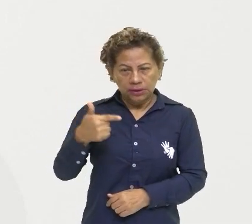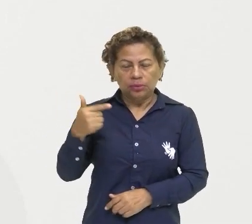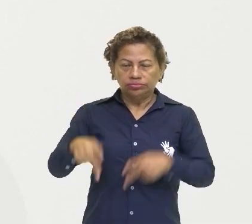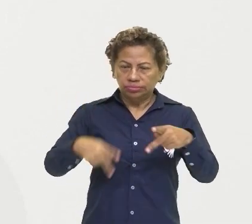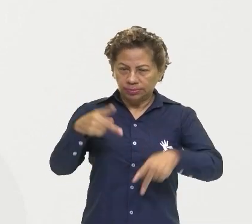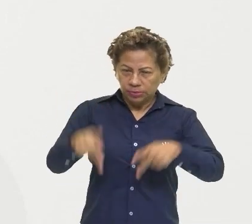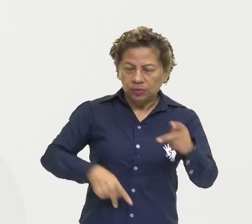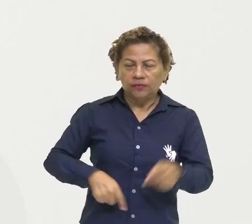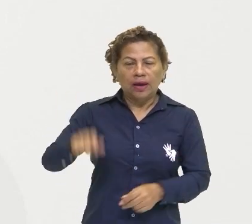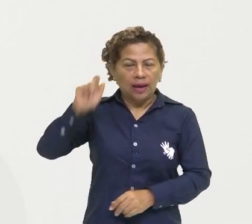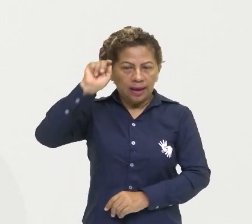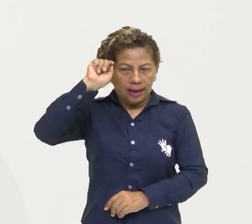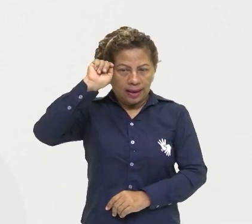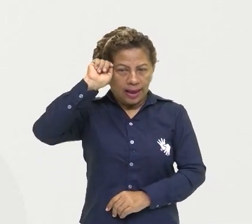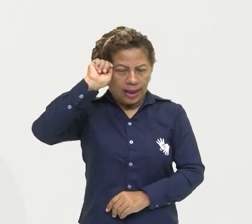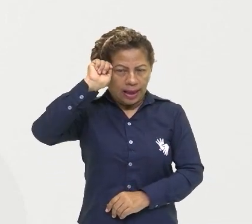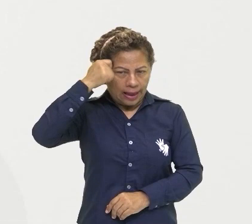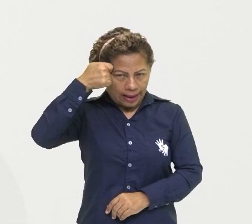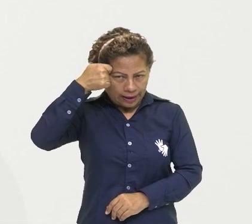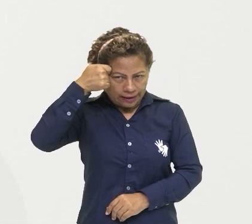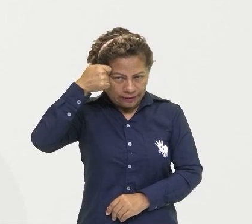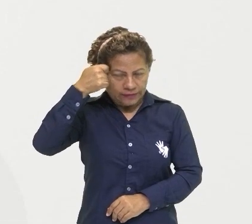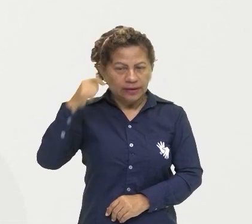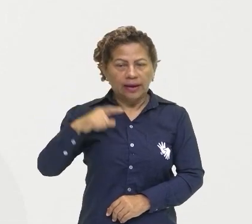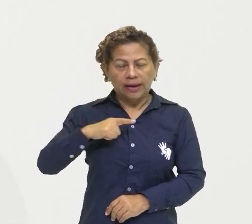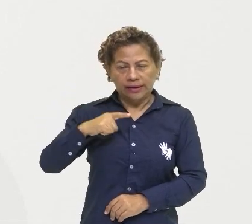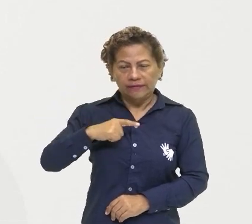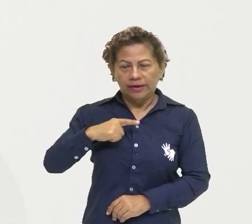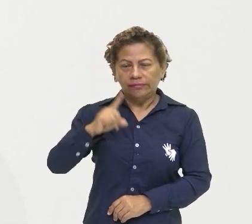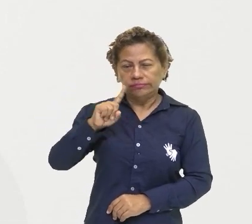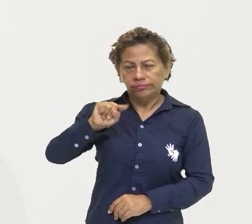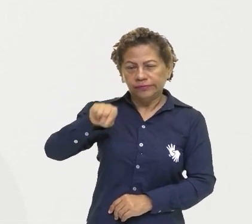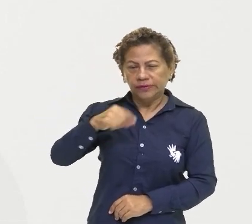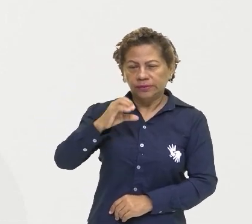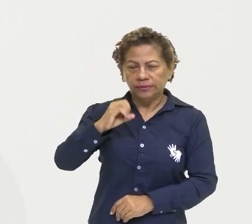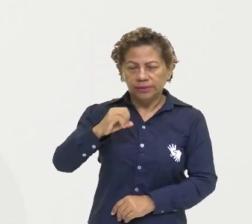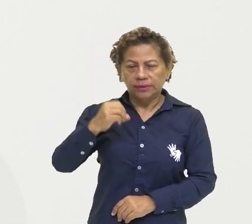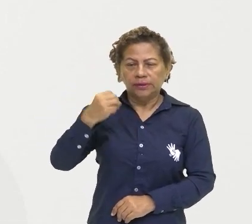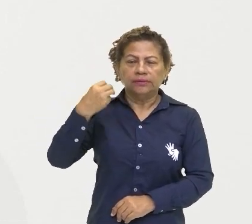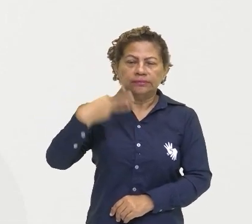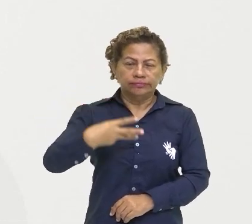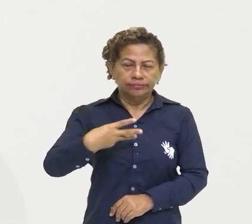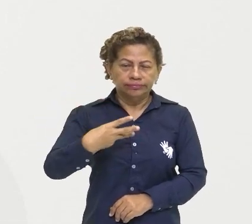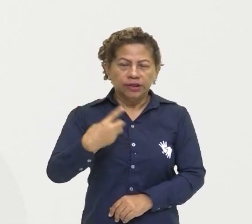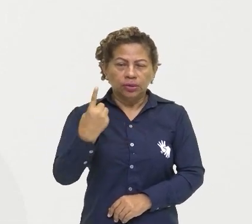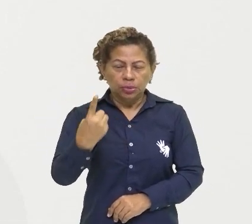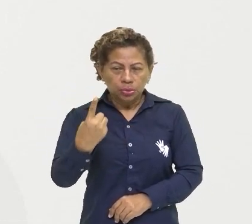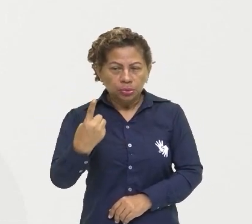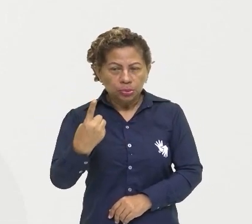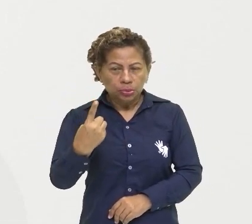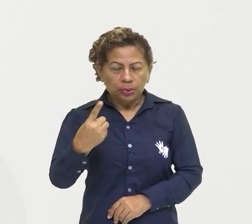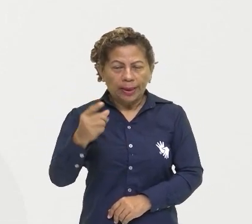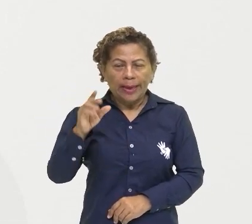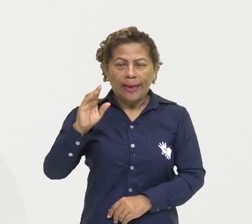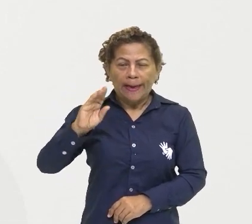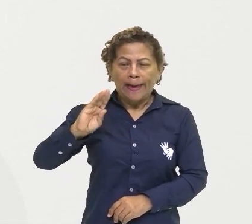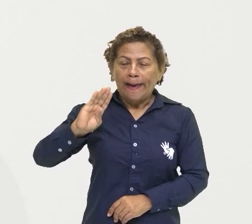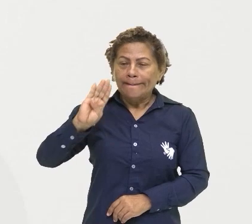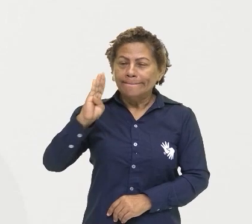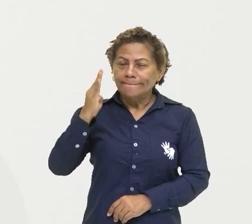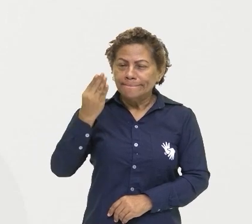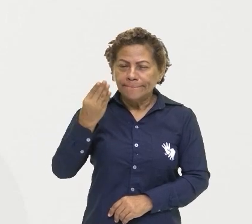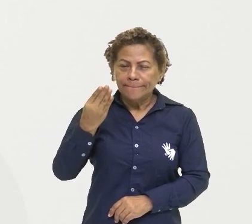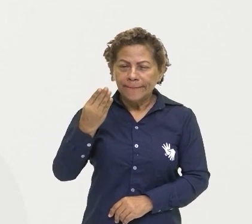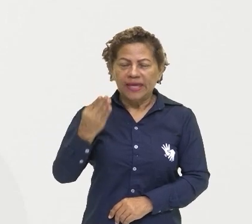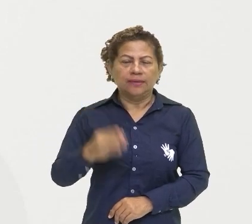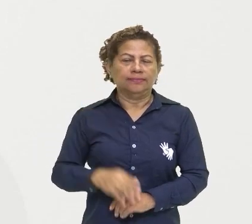a África tem um pouco mais de 1 bilhão de habitantes. Esse valor representa 14,9% da população do planeta. Nós